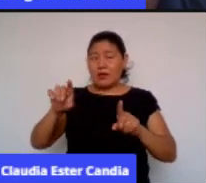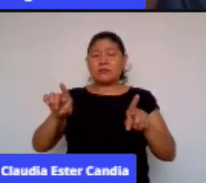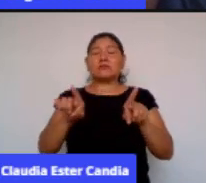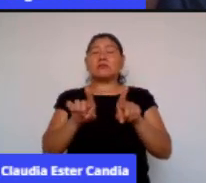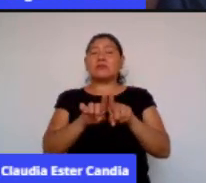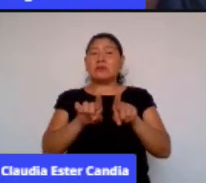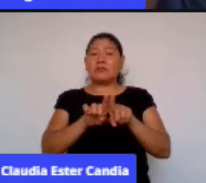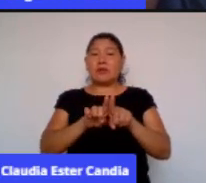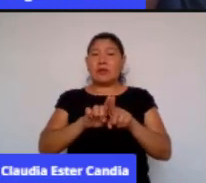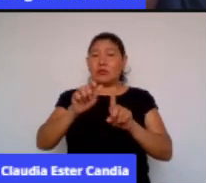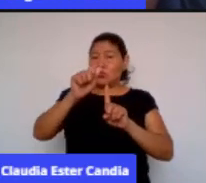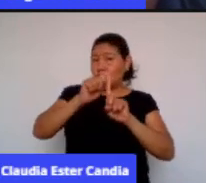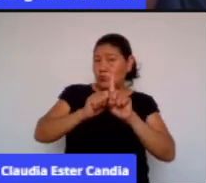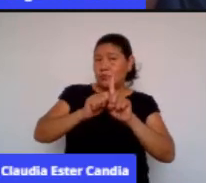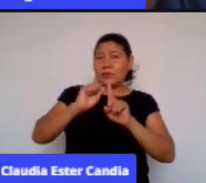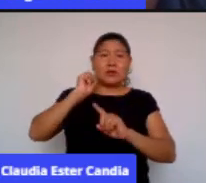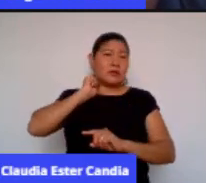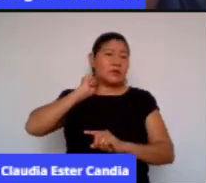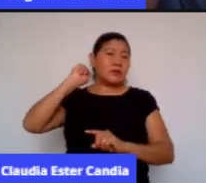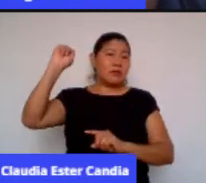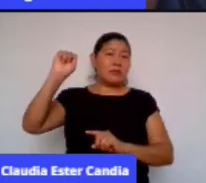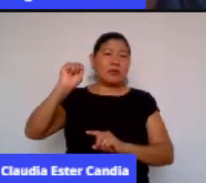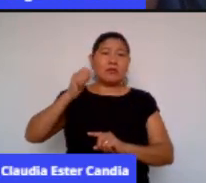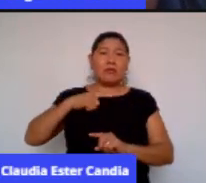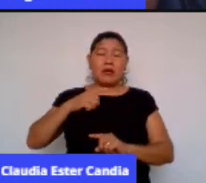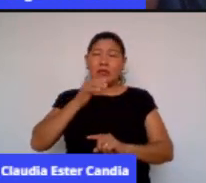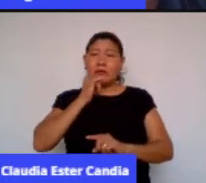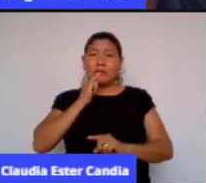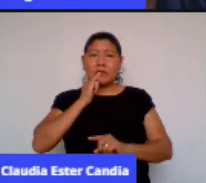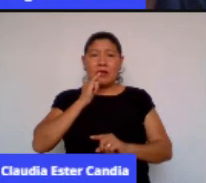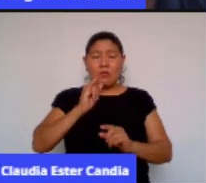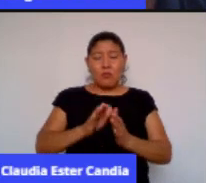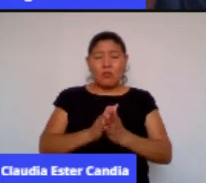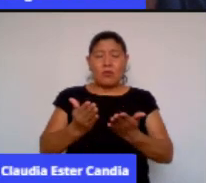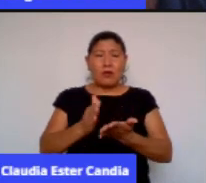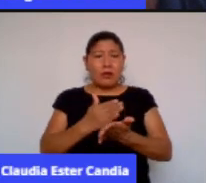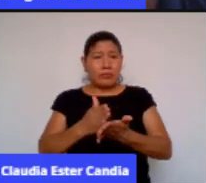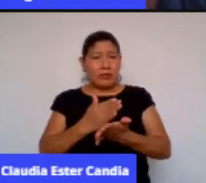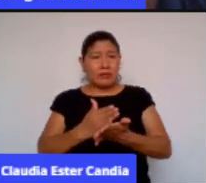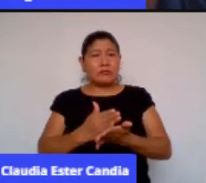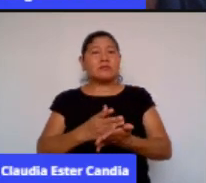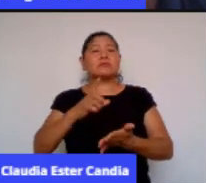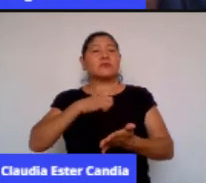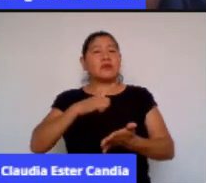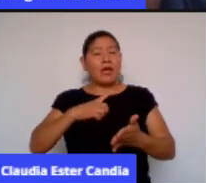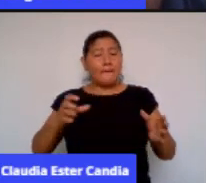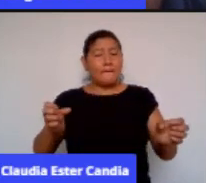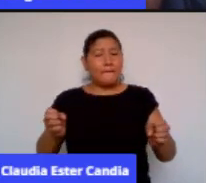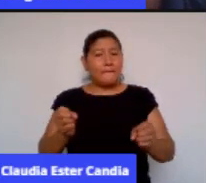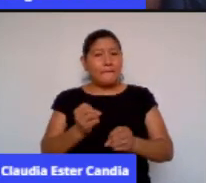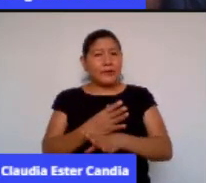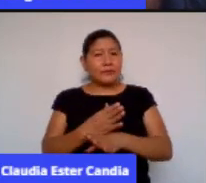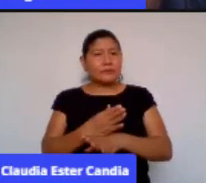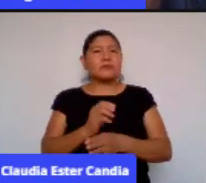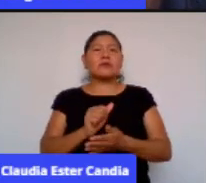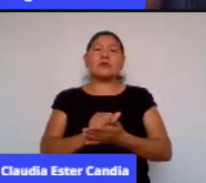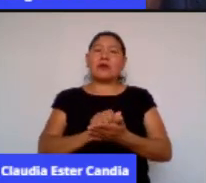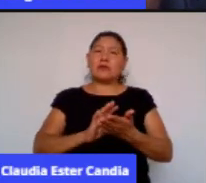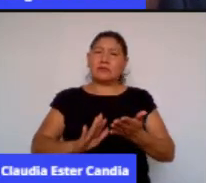forma de proceder, ela será a mesma a partir do momento que você recebe esse caderno, esse caderno base de